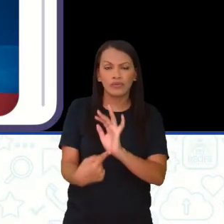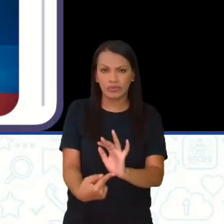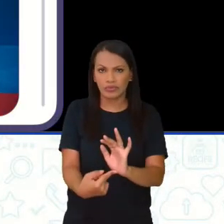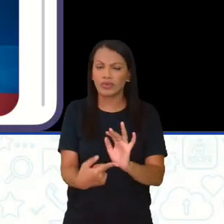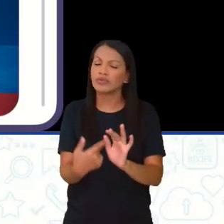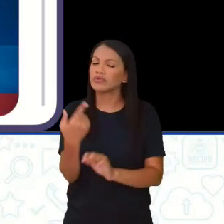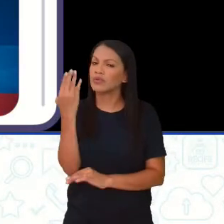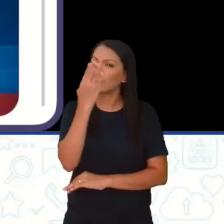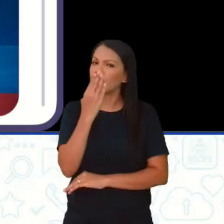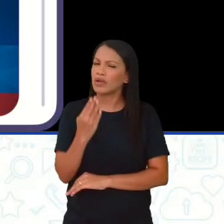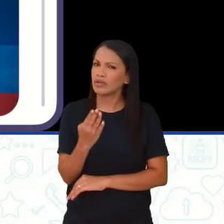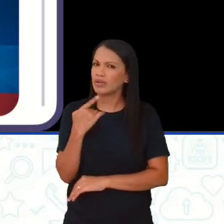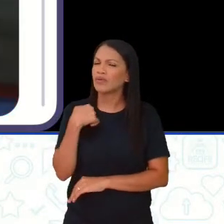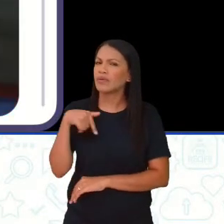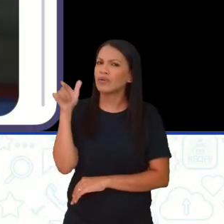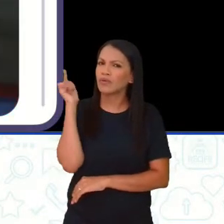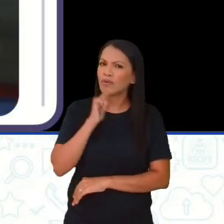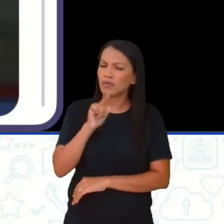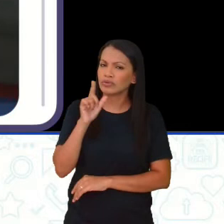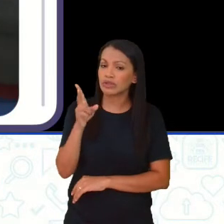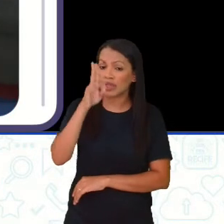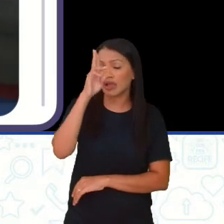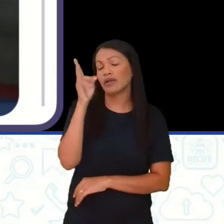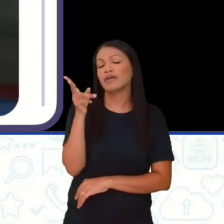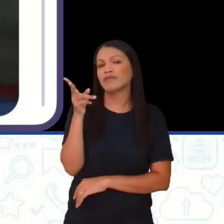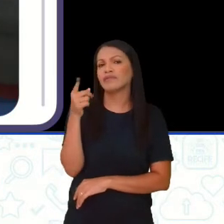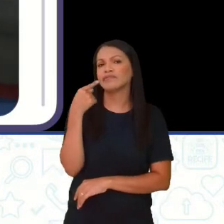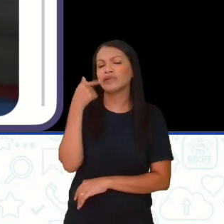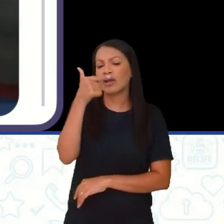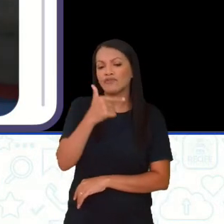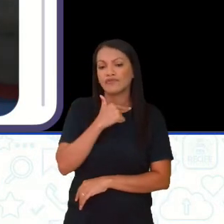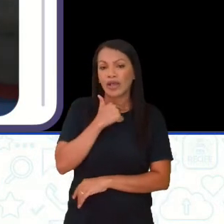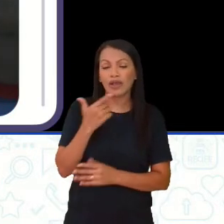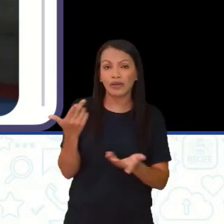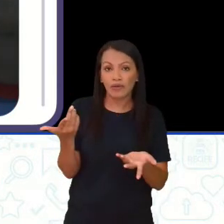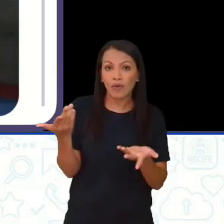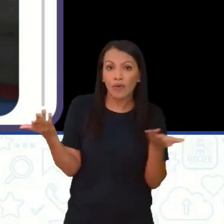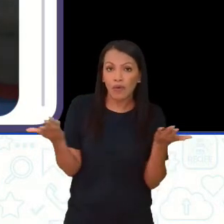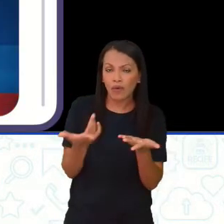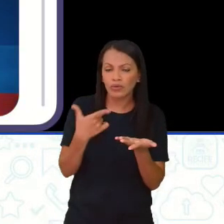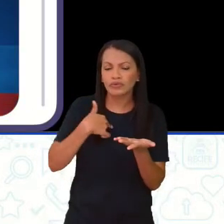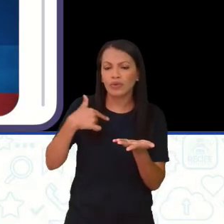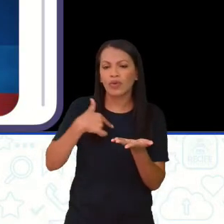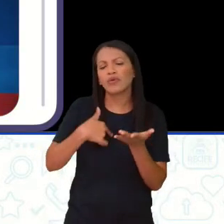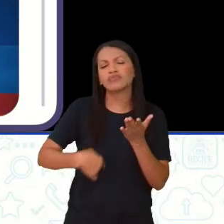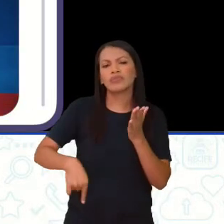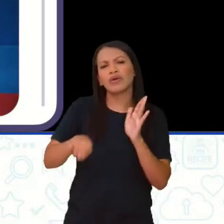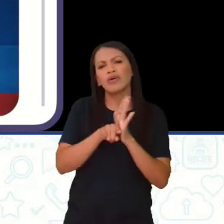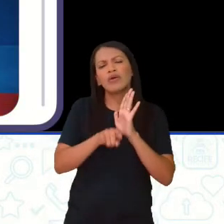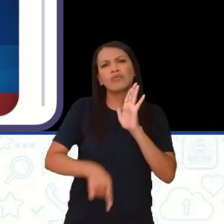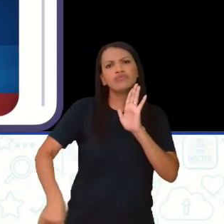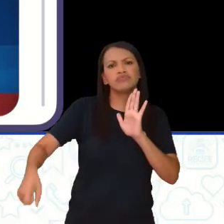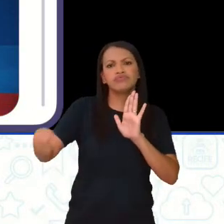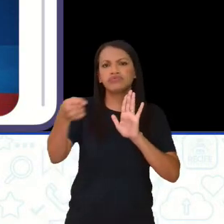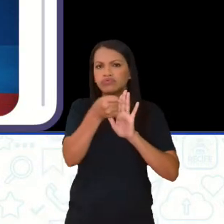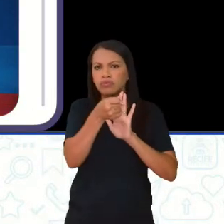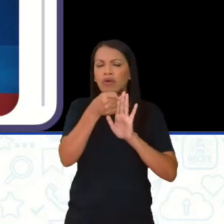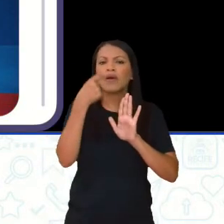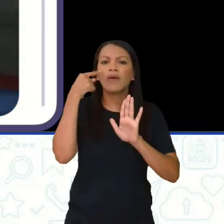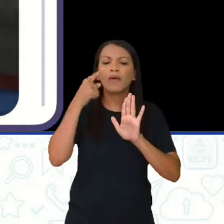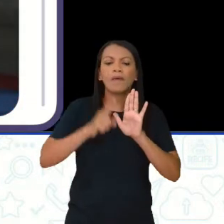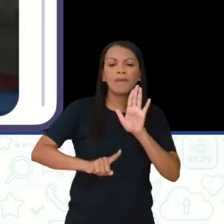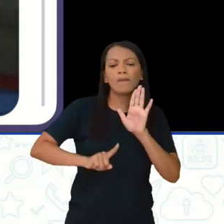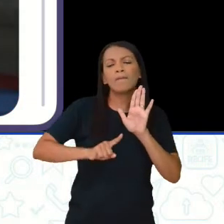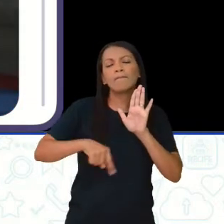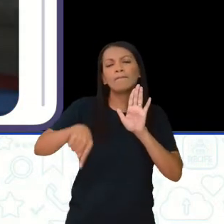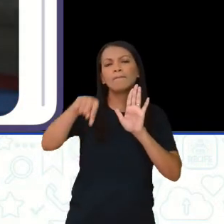os brasileiros conquista a vaga. Hoje eu estou em 4º lugar no ranking mundial, então acho que eu estou numa posição bastante